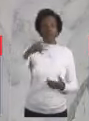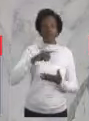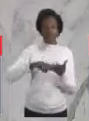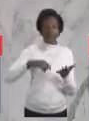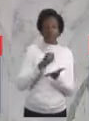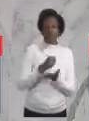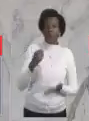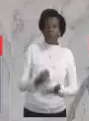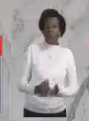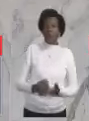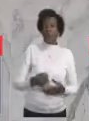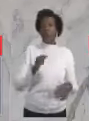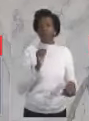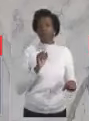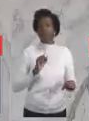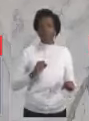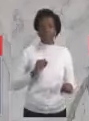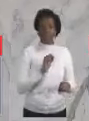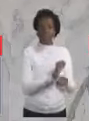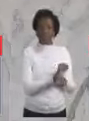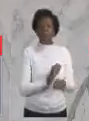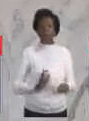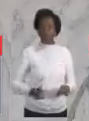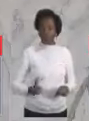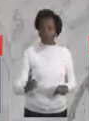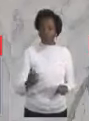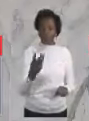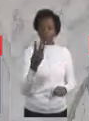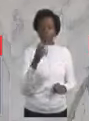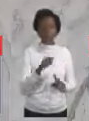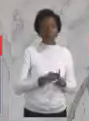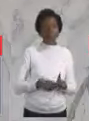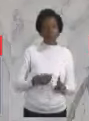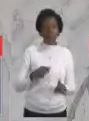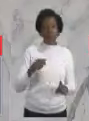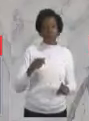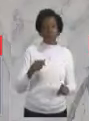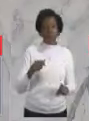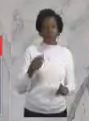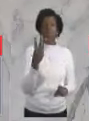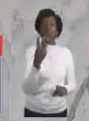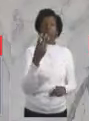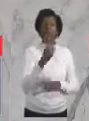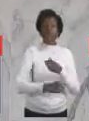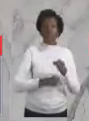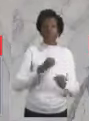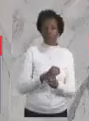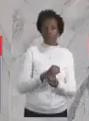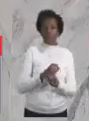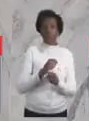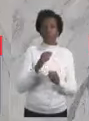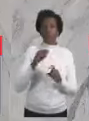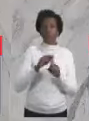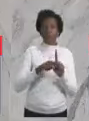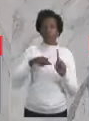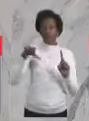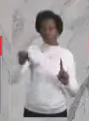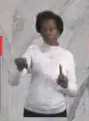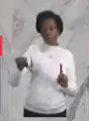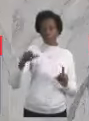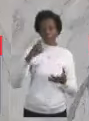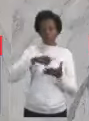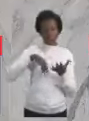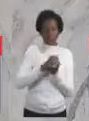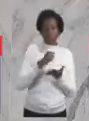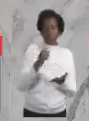continua existindo após três meses de 11 meses 3 anos e 11 meses de contrato a o professor